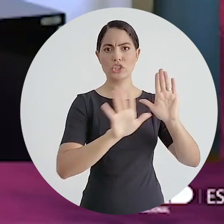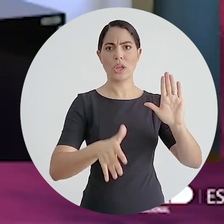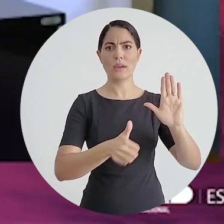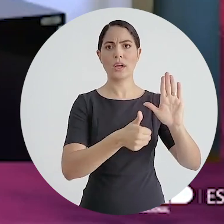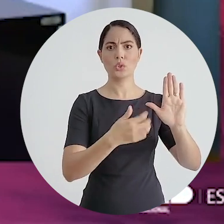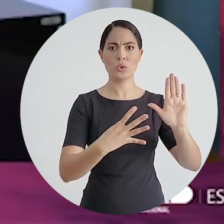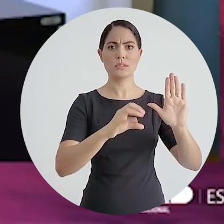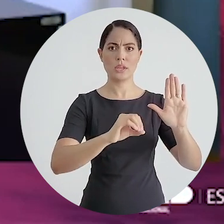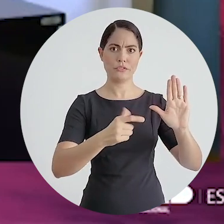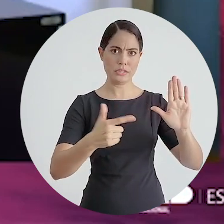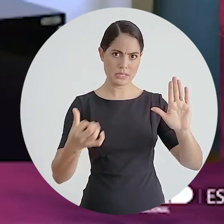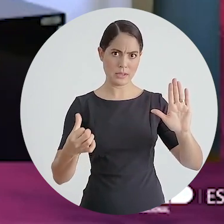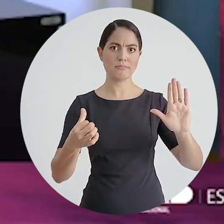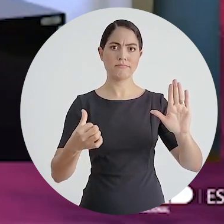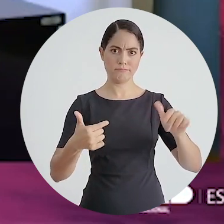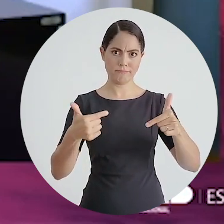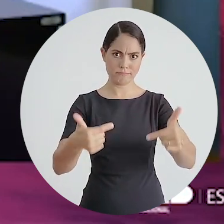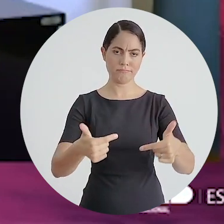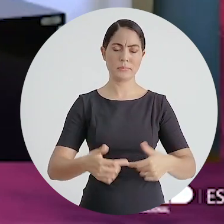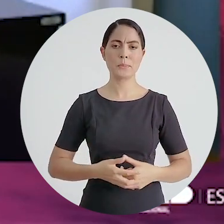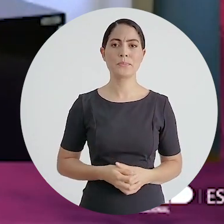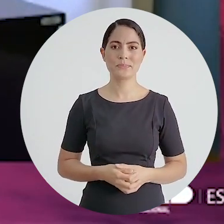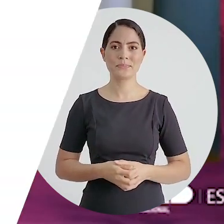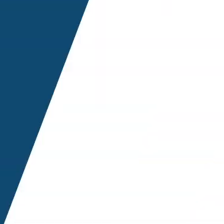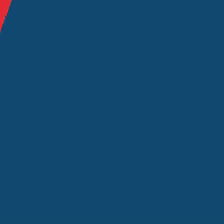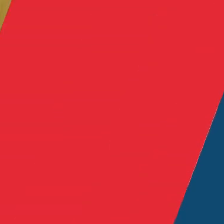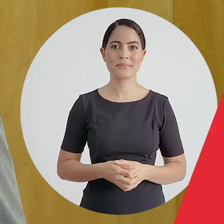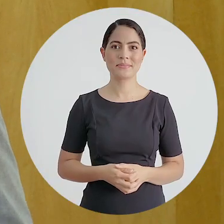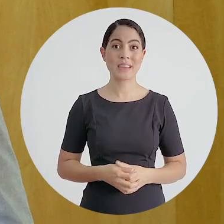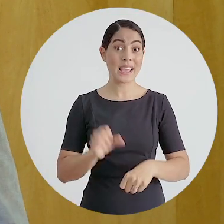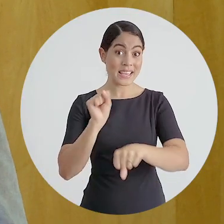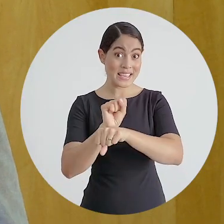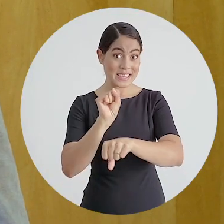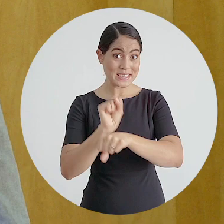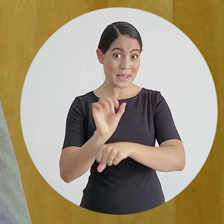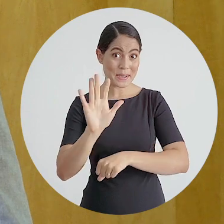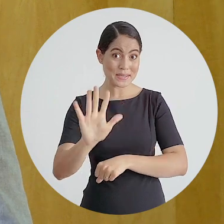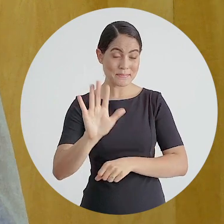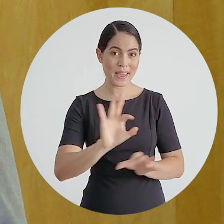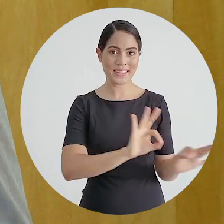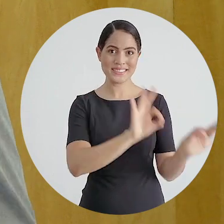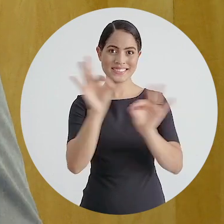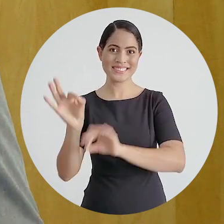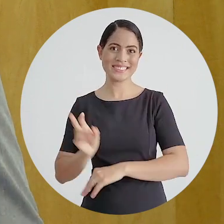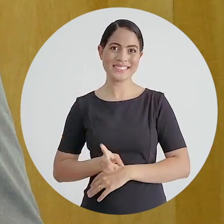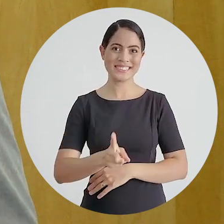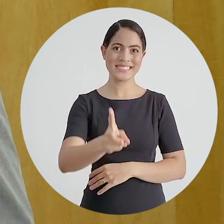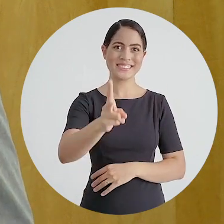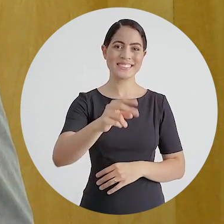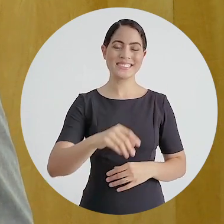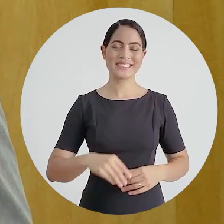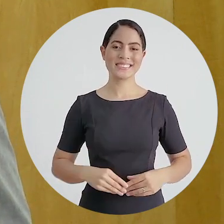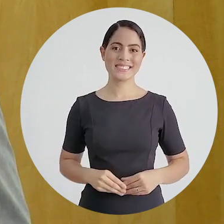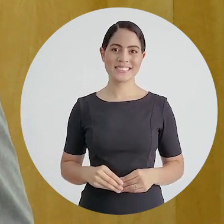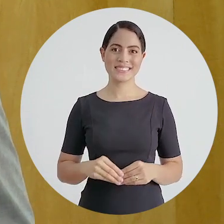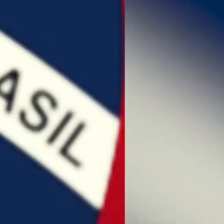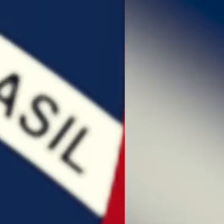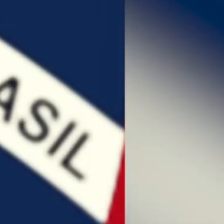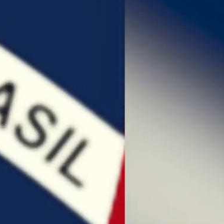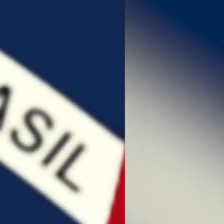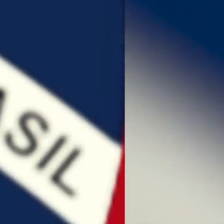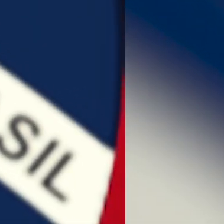colocadas na própria Lei 14.026. Nós vamos para um breve intervalo. Não saia